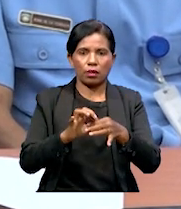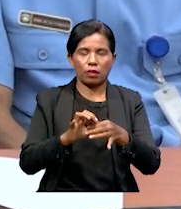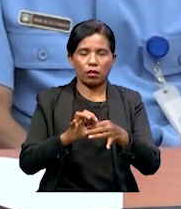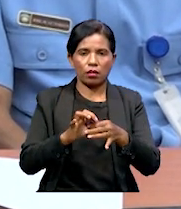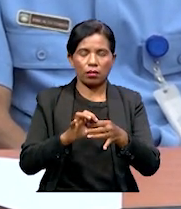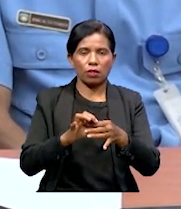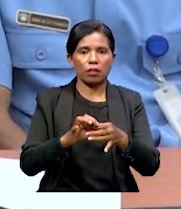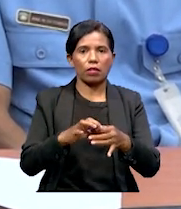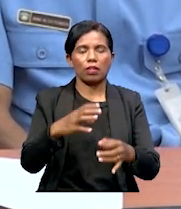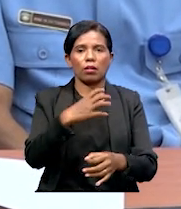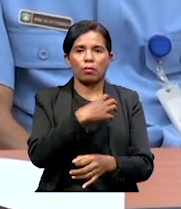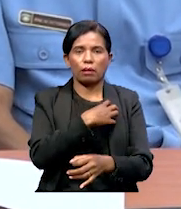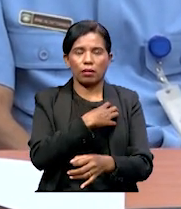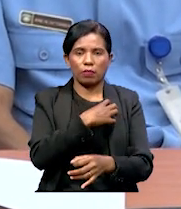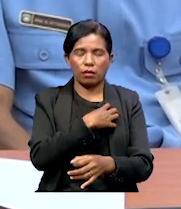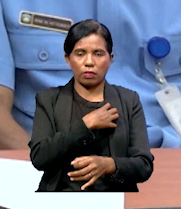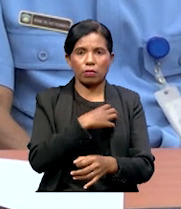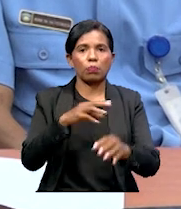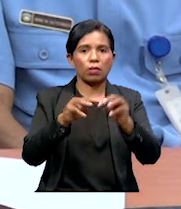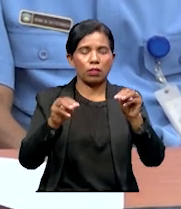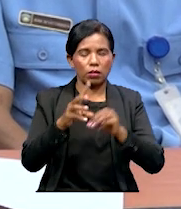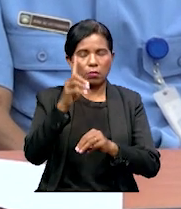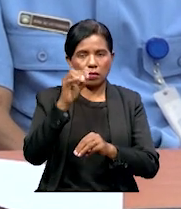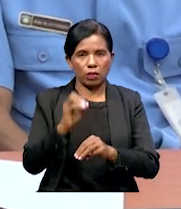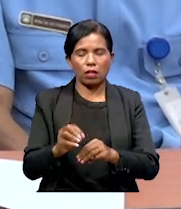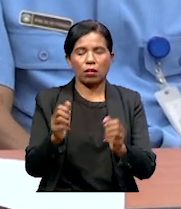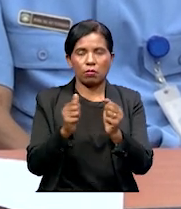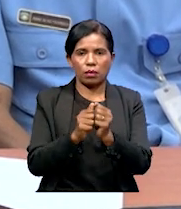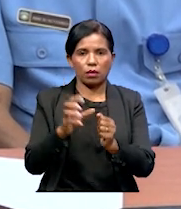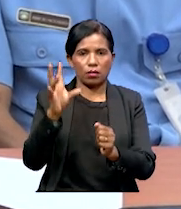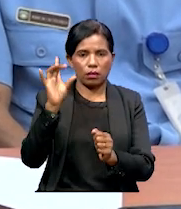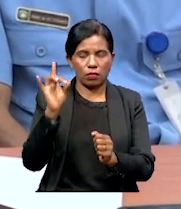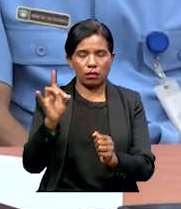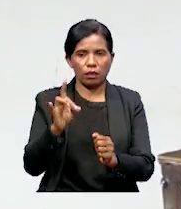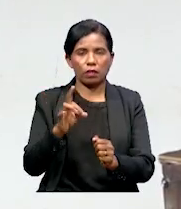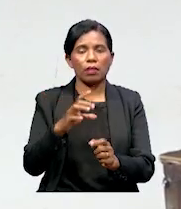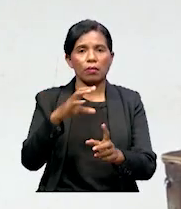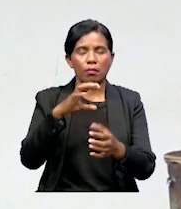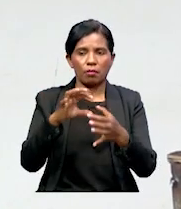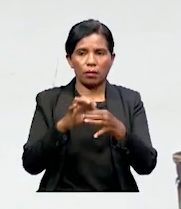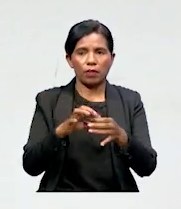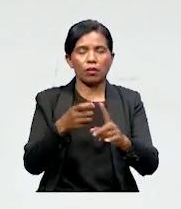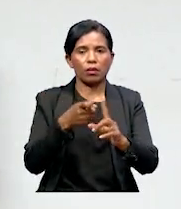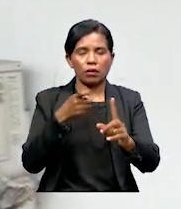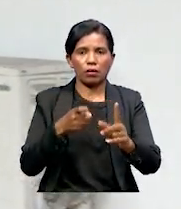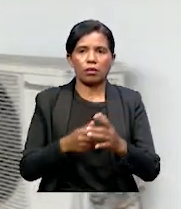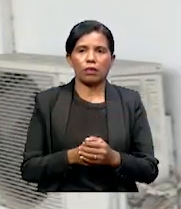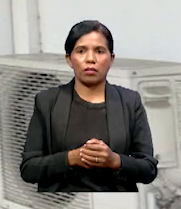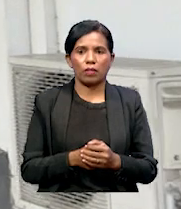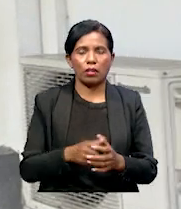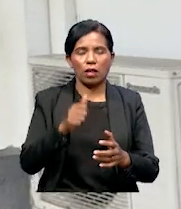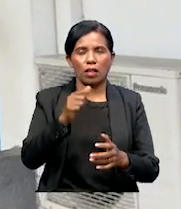PNTL município de Ilha na Invalo. Membro PNTL nebe hetan suspensão husi komando geral composto husi inspetur